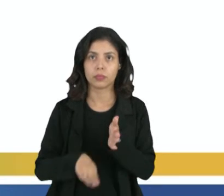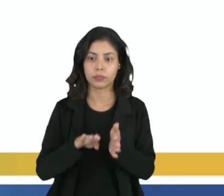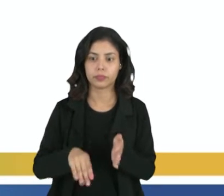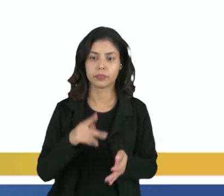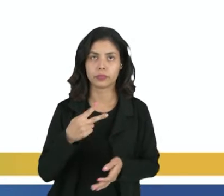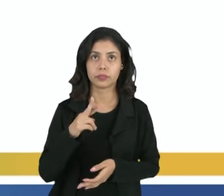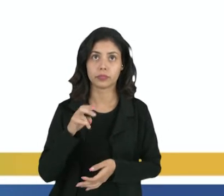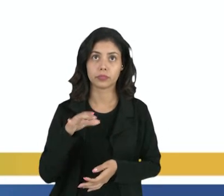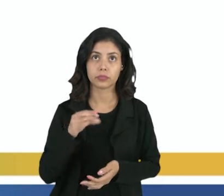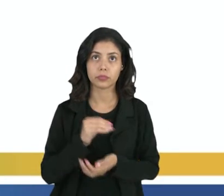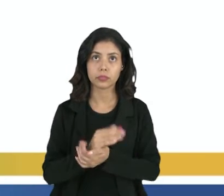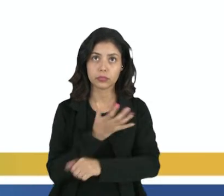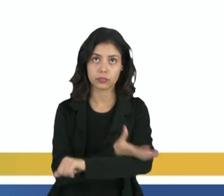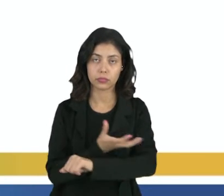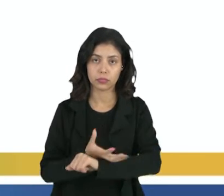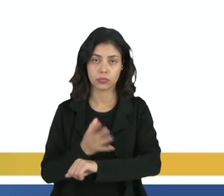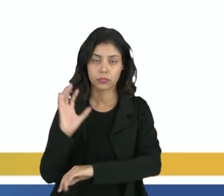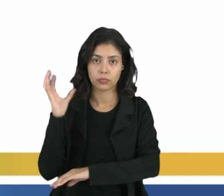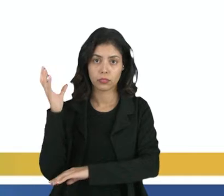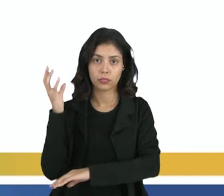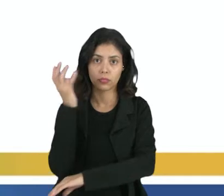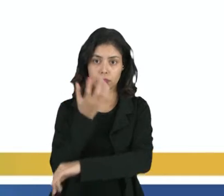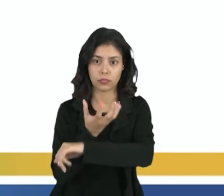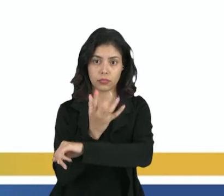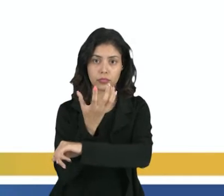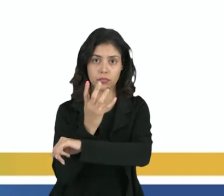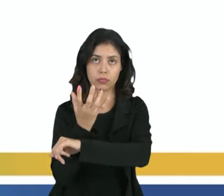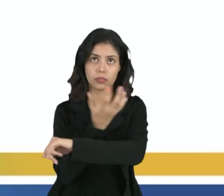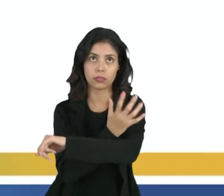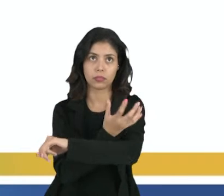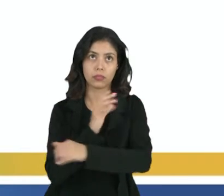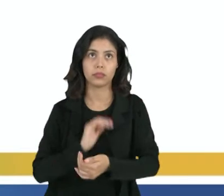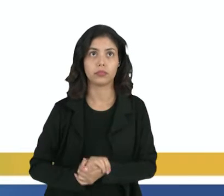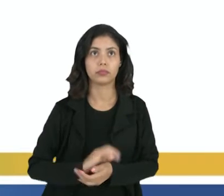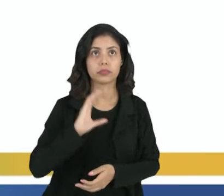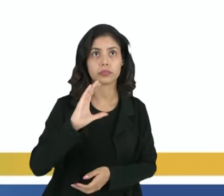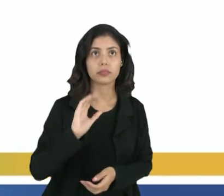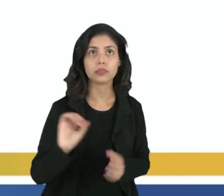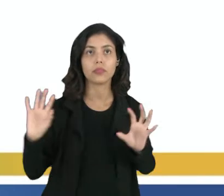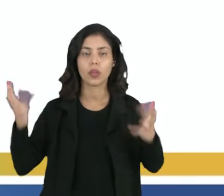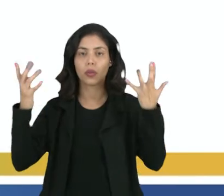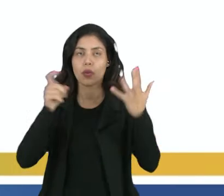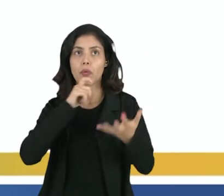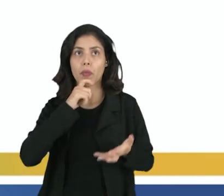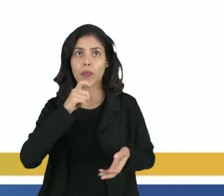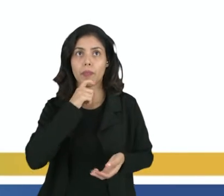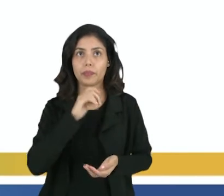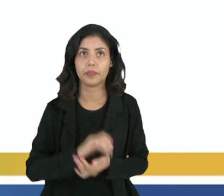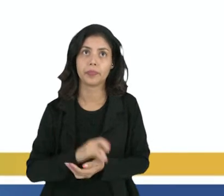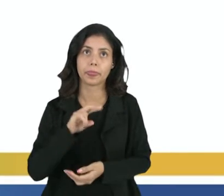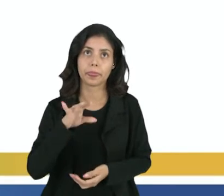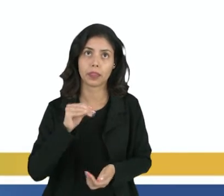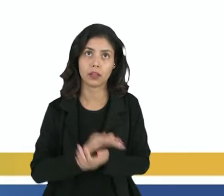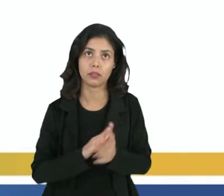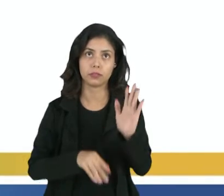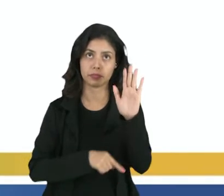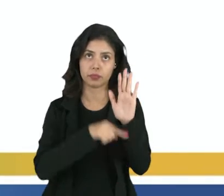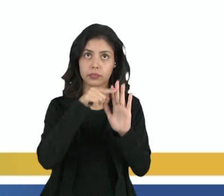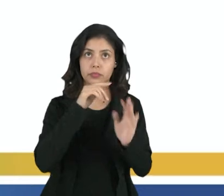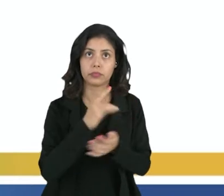baixa precipitação, vegetação arbustiva. Letra C, clima frio e úmido,